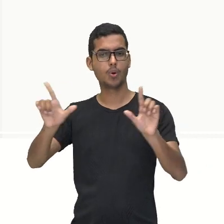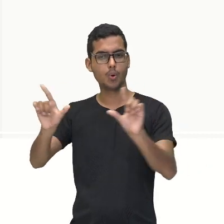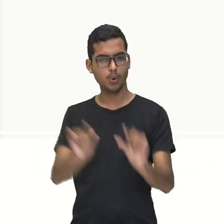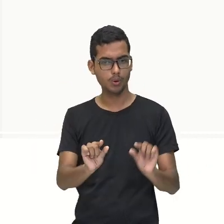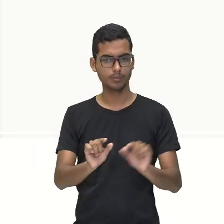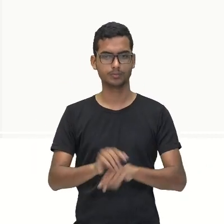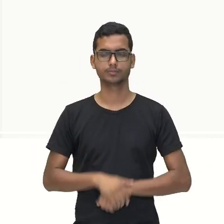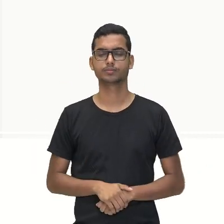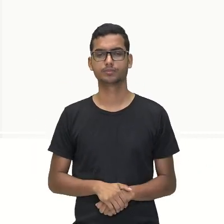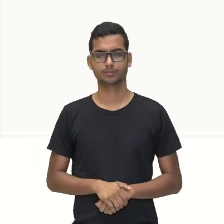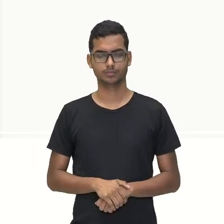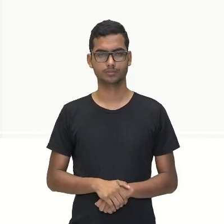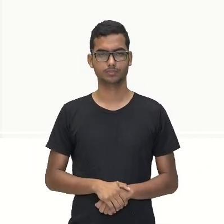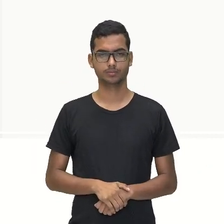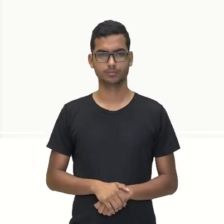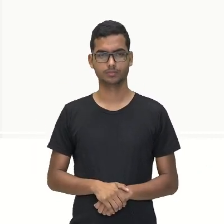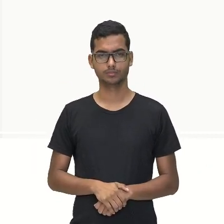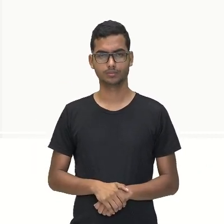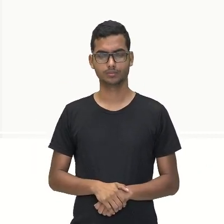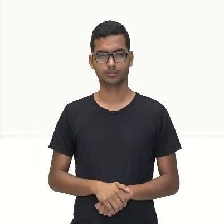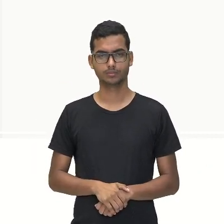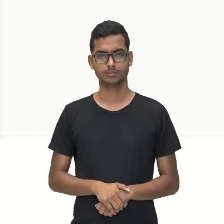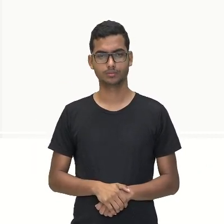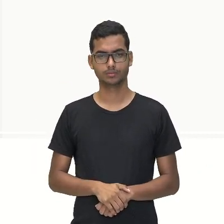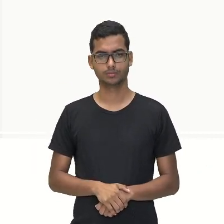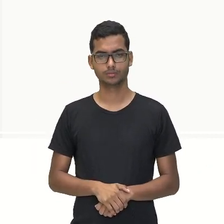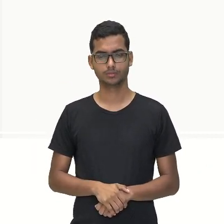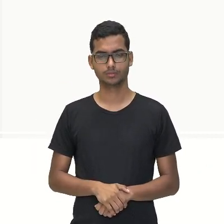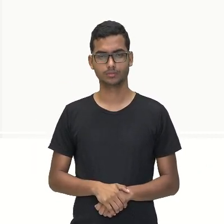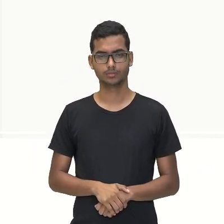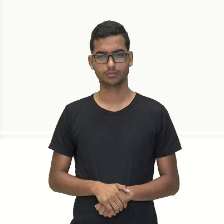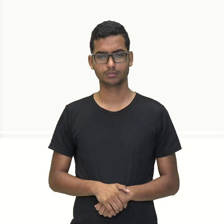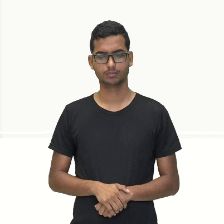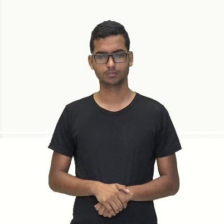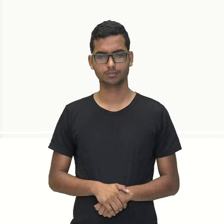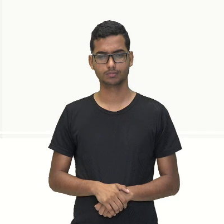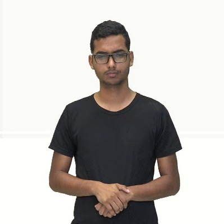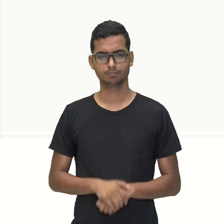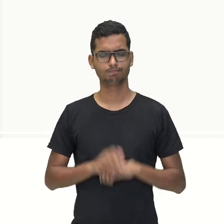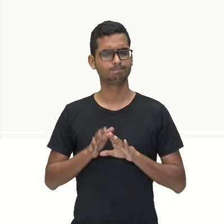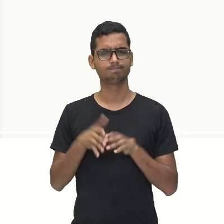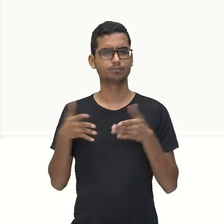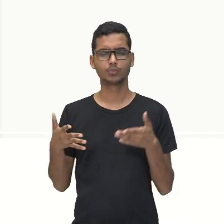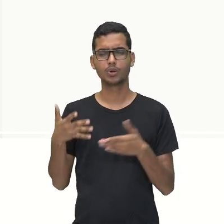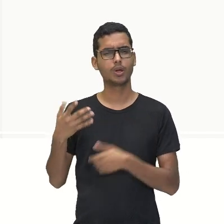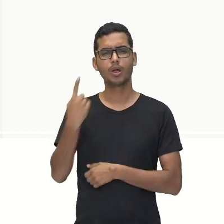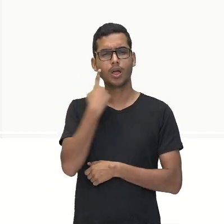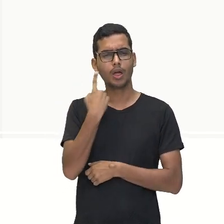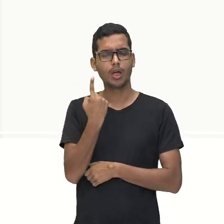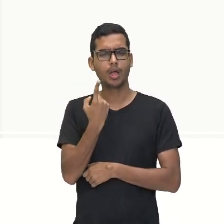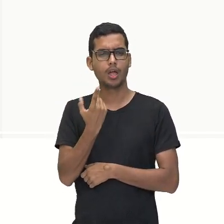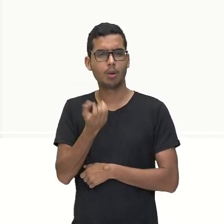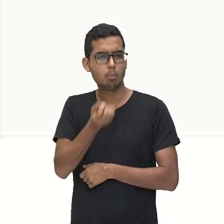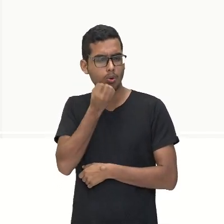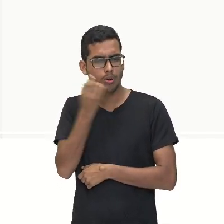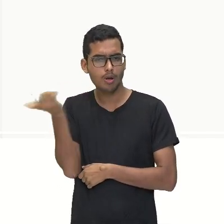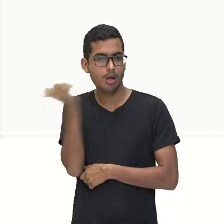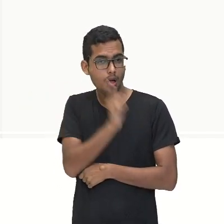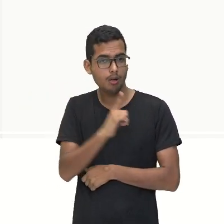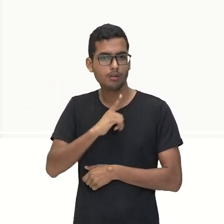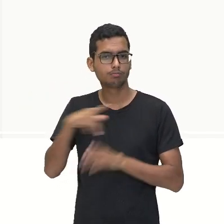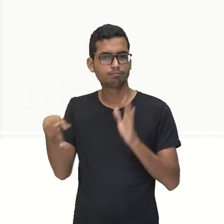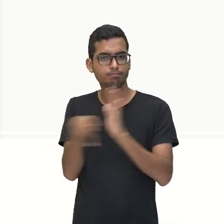reduzida, tá? Qual é a vantagem da equação reduzida? Vou te mostrar agora. A